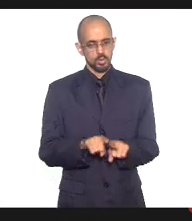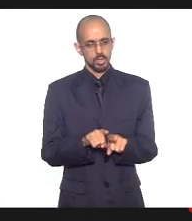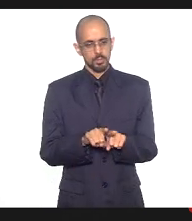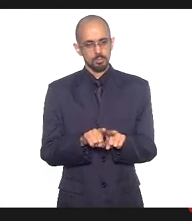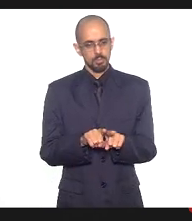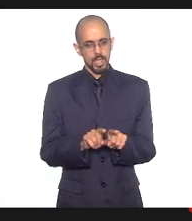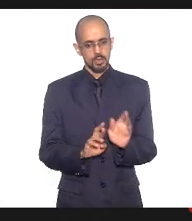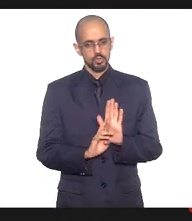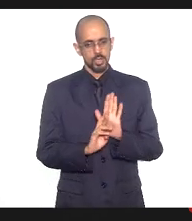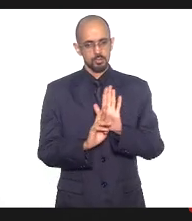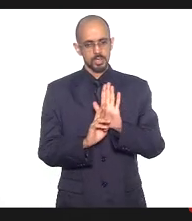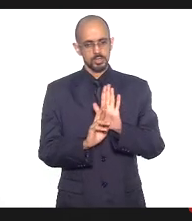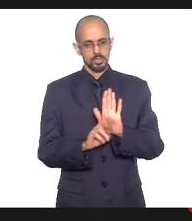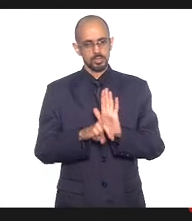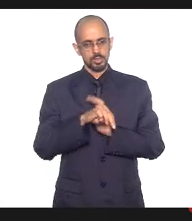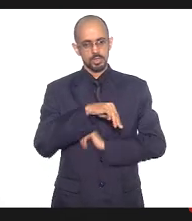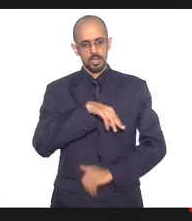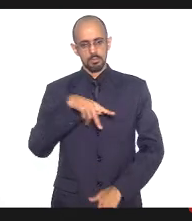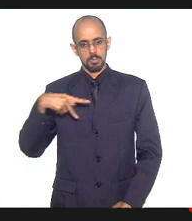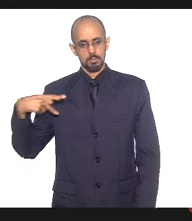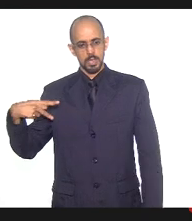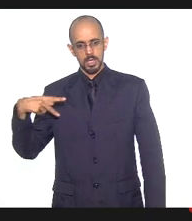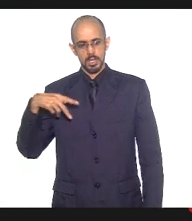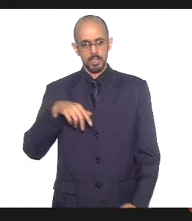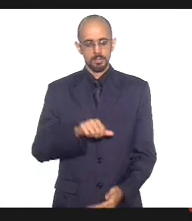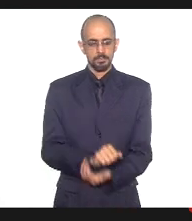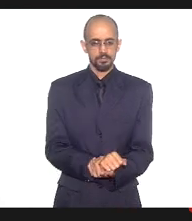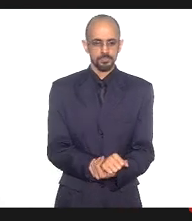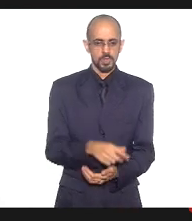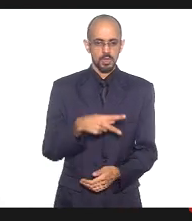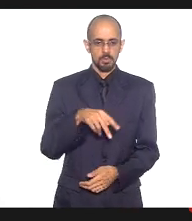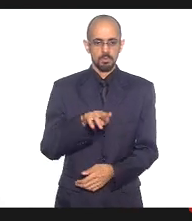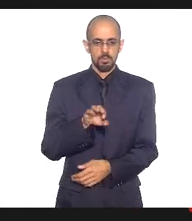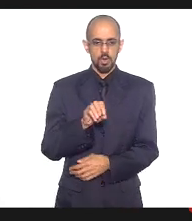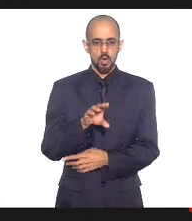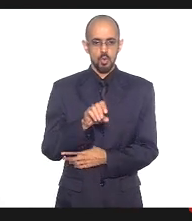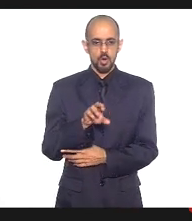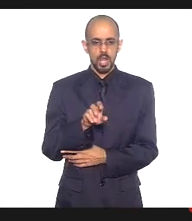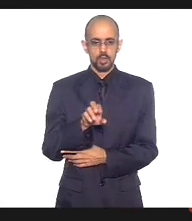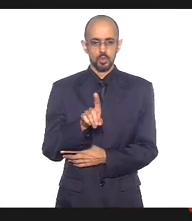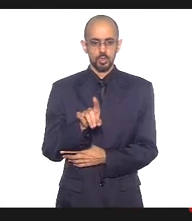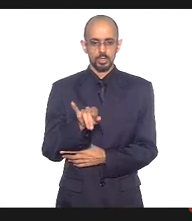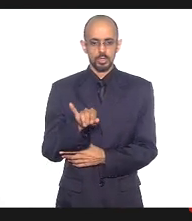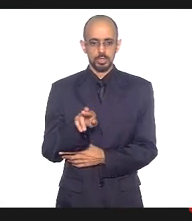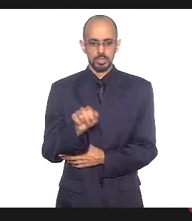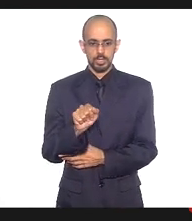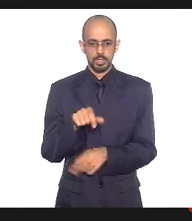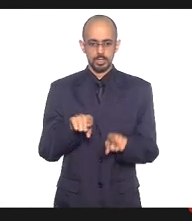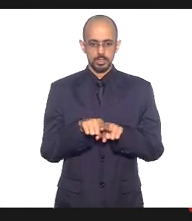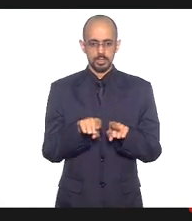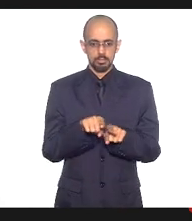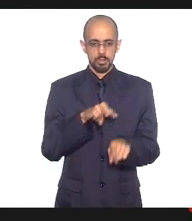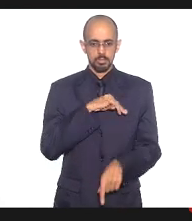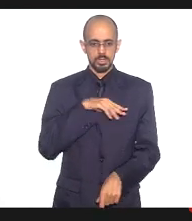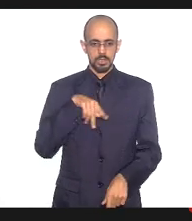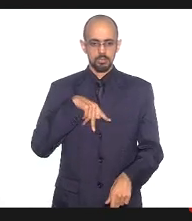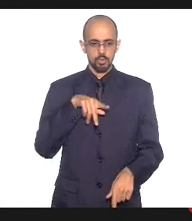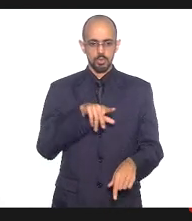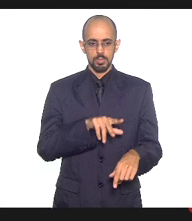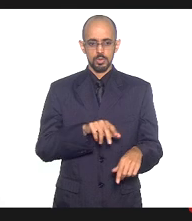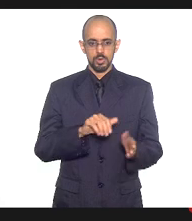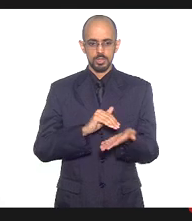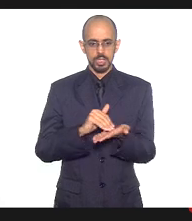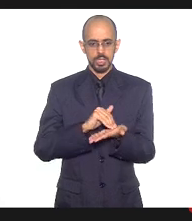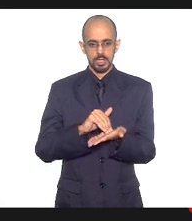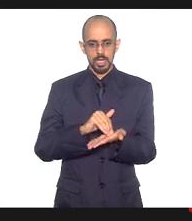os representantes da ANP, da Procuradoria do Estado, do Ministério Público, da Secretaria do